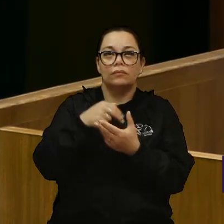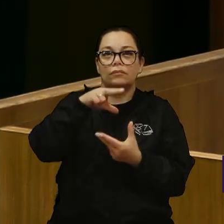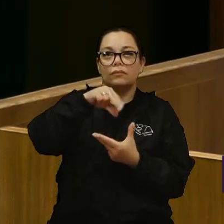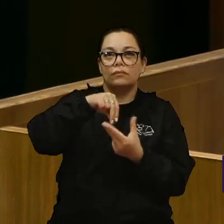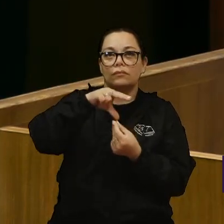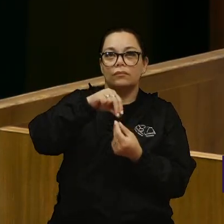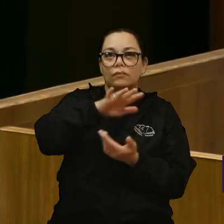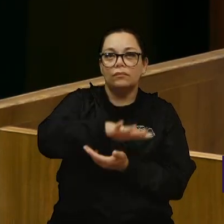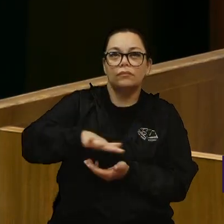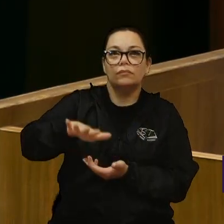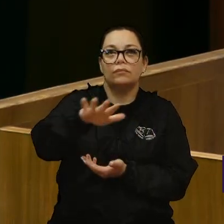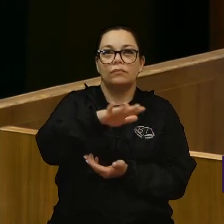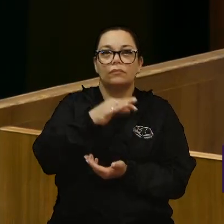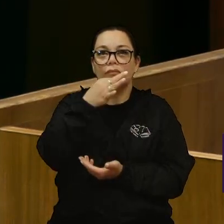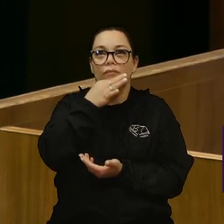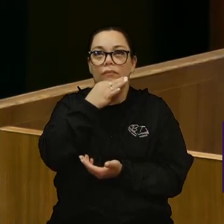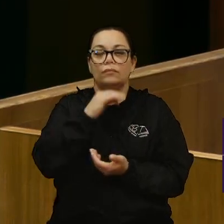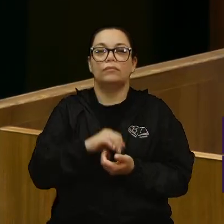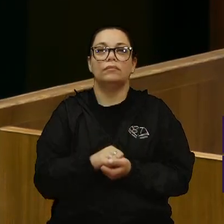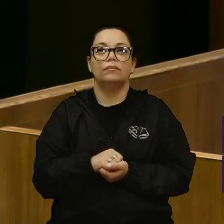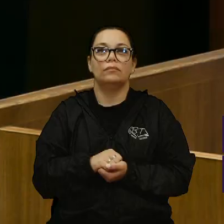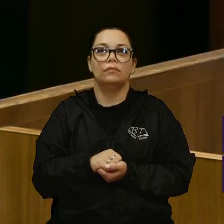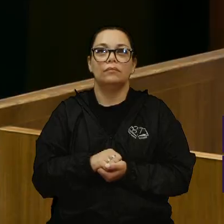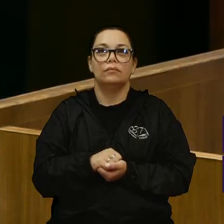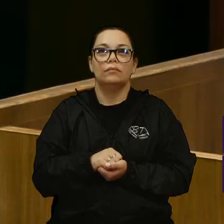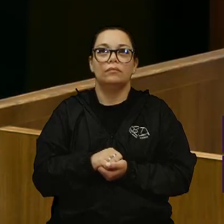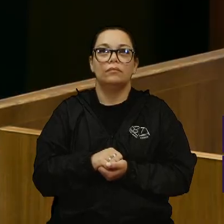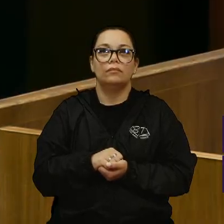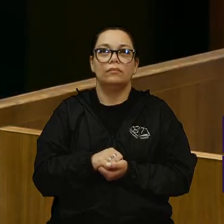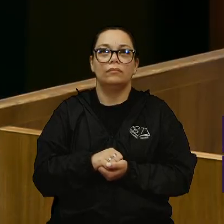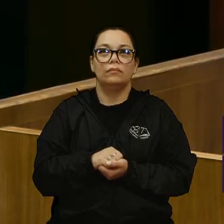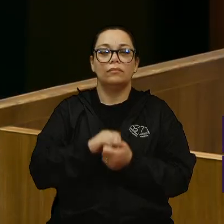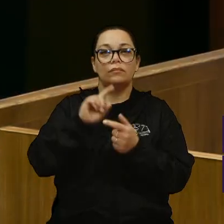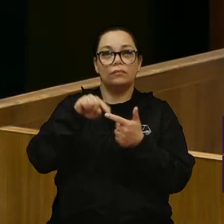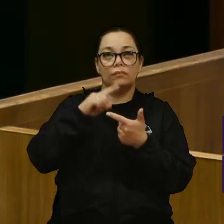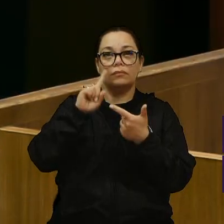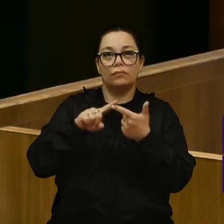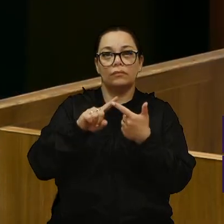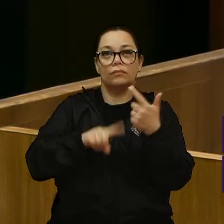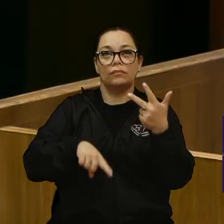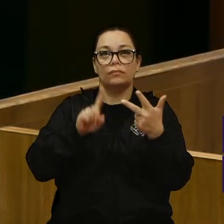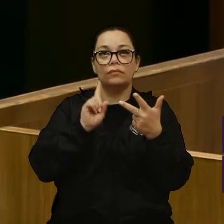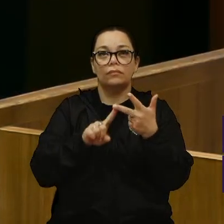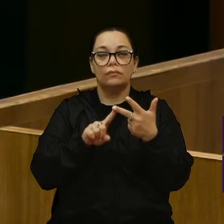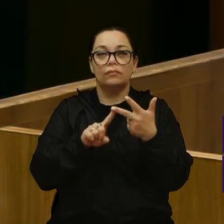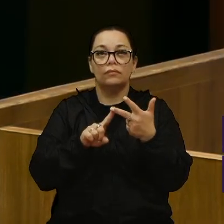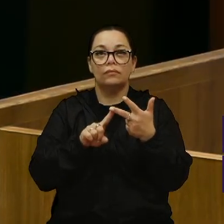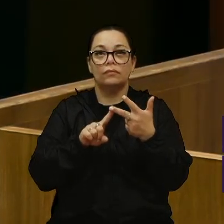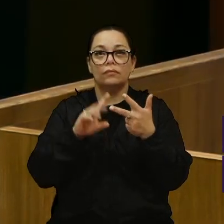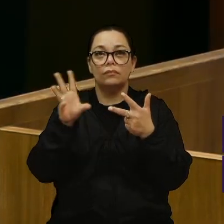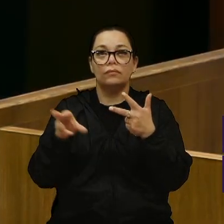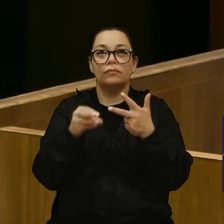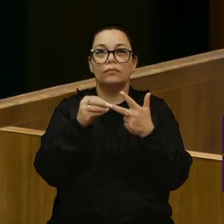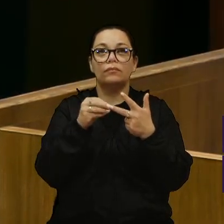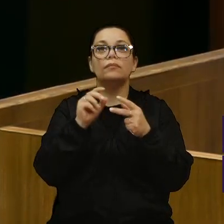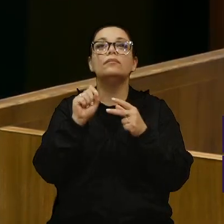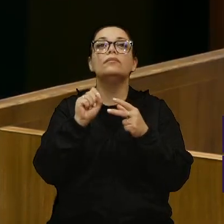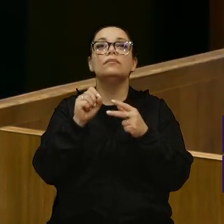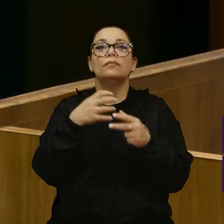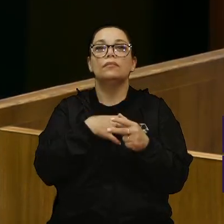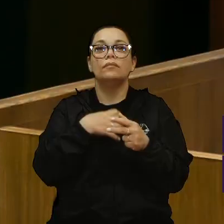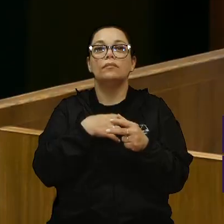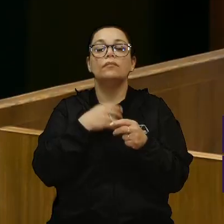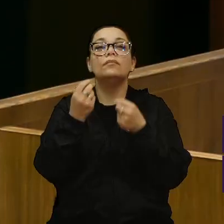na cidade de Caxias do Sul. Um outro resumiu a forma como eles tentam